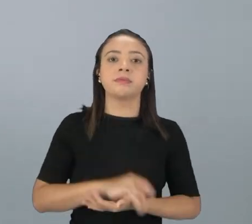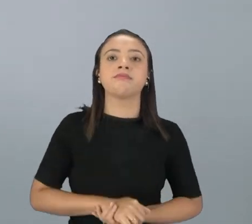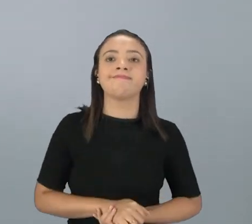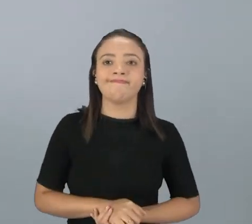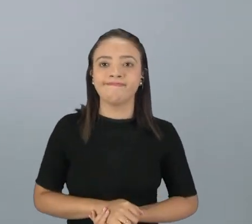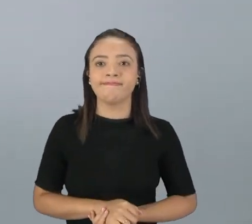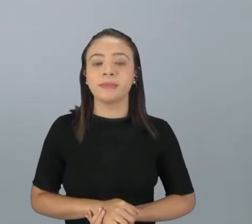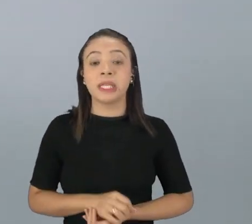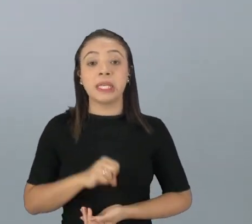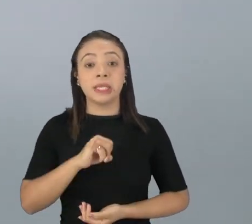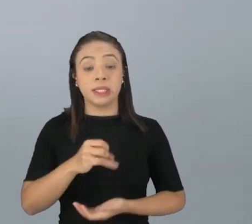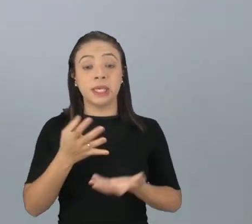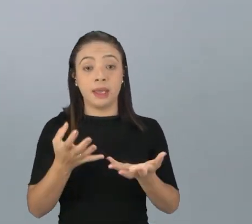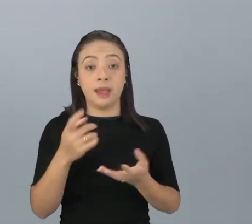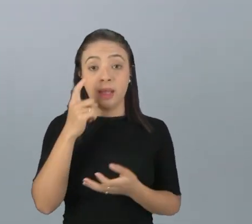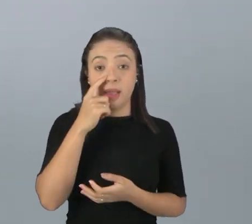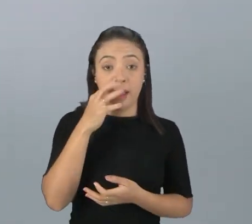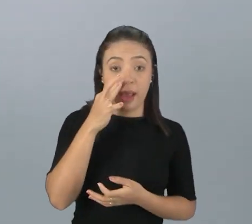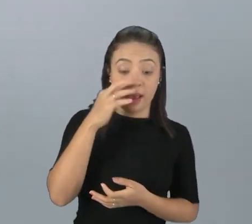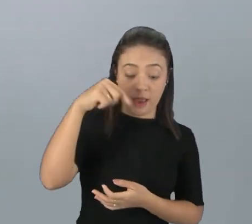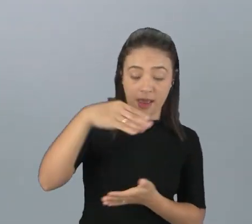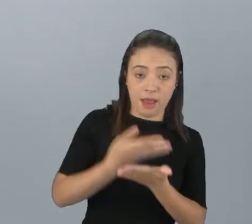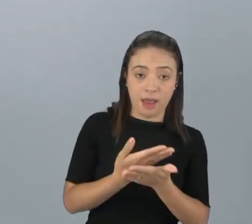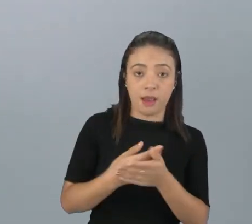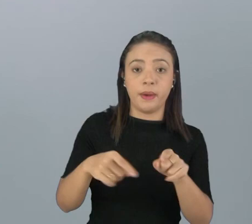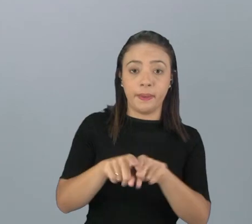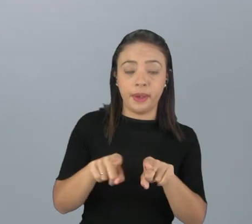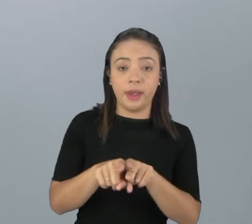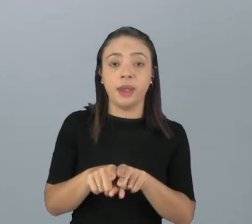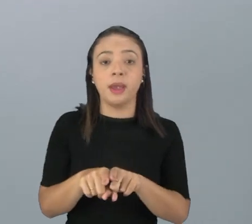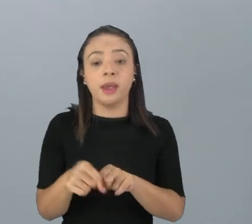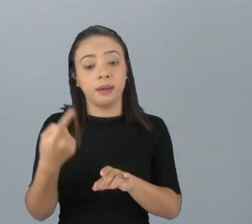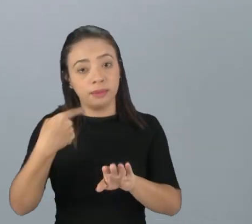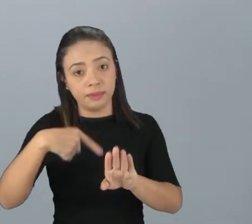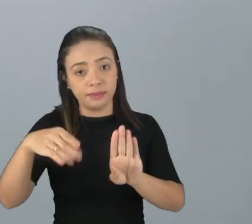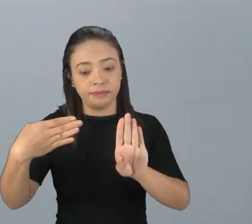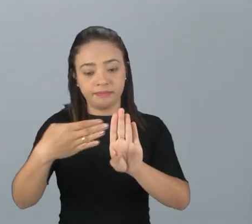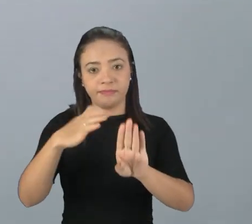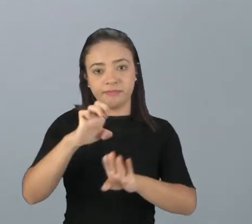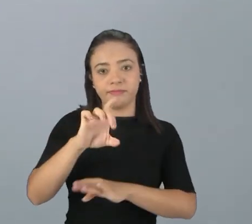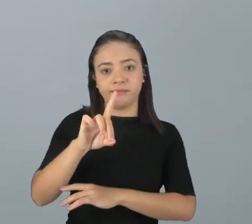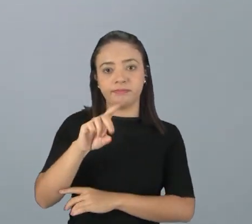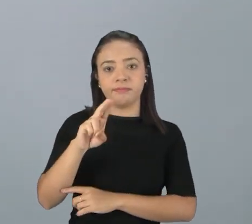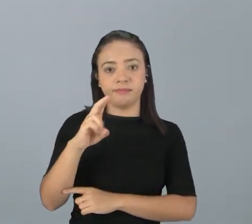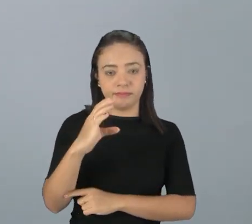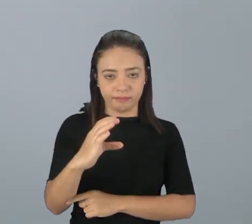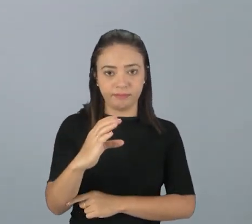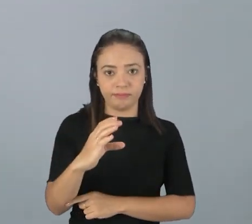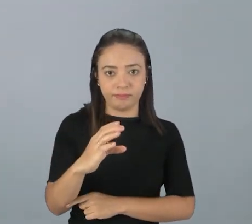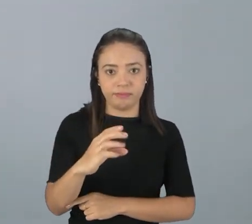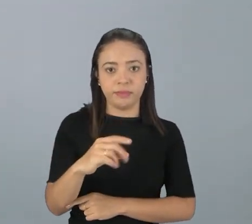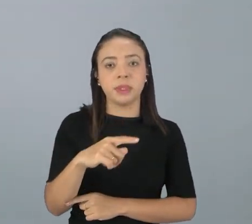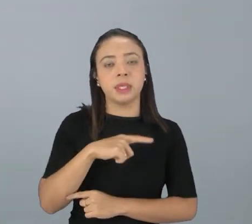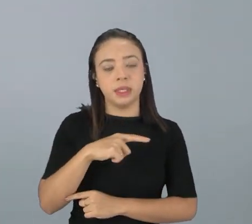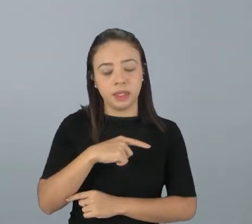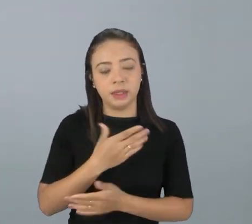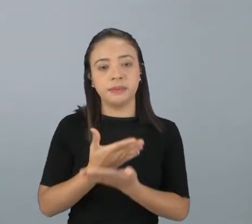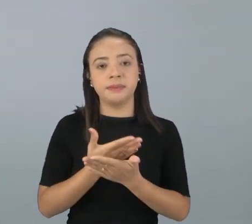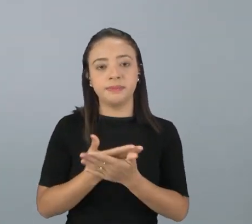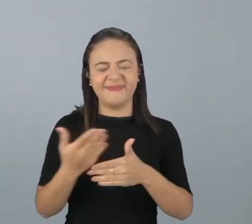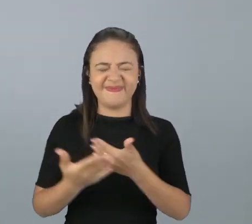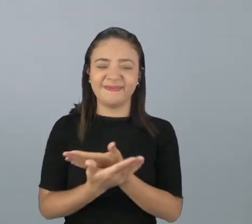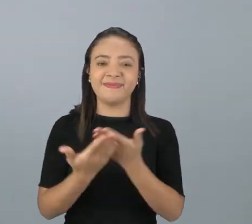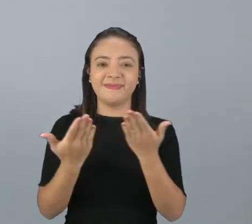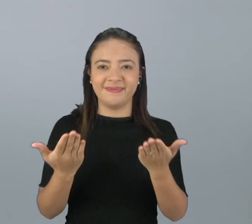exercícios. Se você quer assistir essa aula novamente, então não deixe de acessar a nossa plataforma Eduque, que essa aula vai estar lá disponível